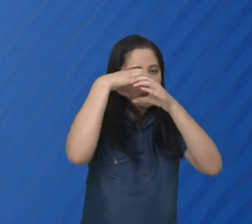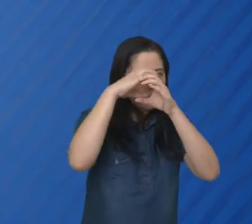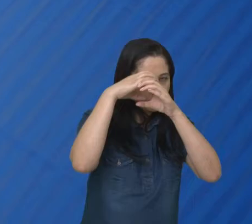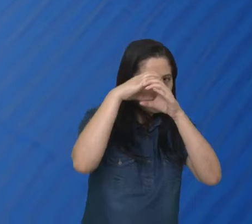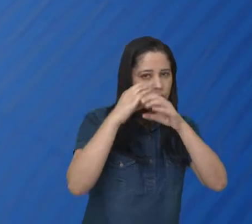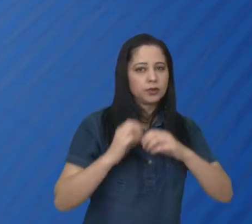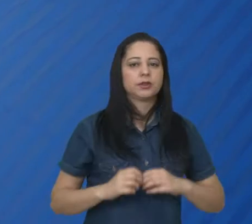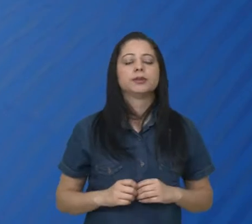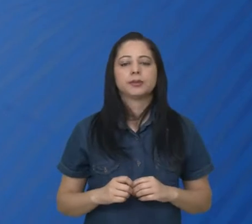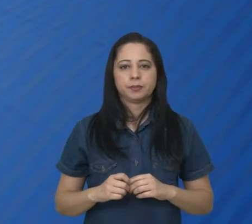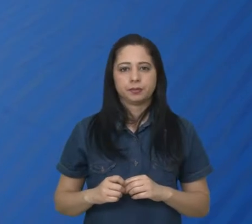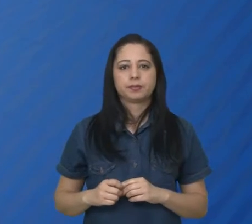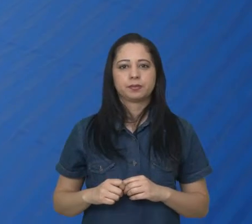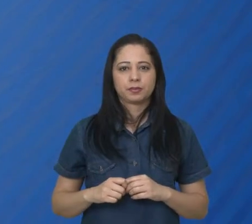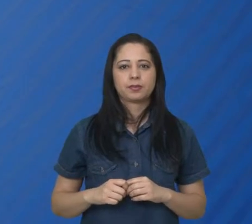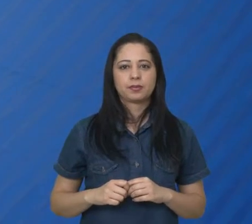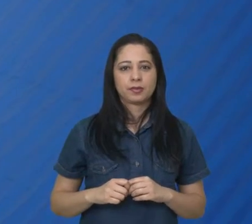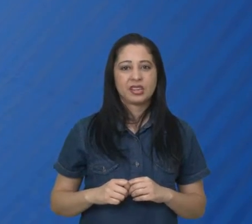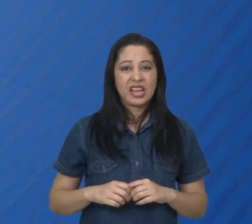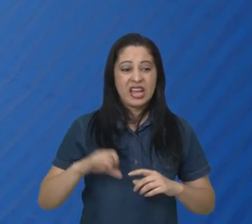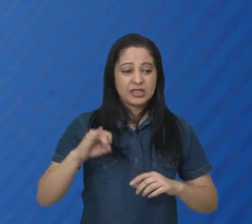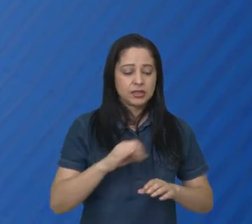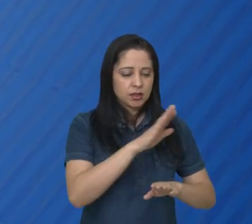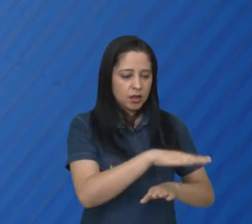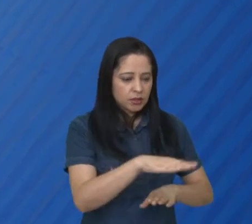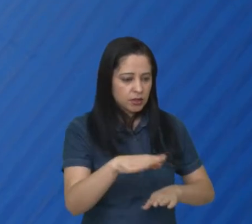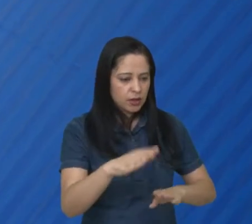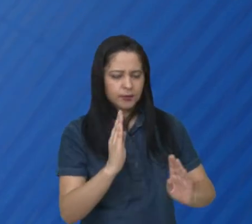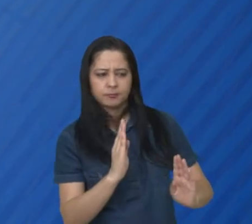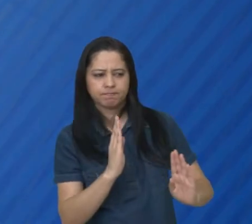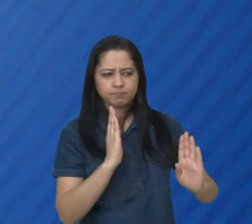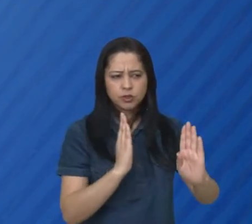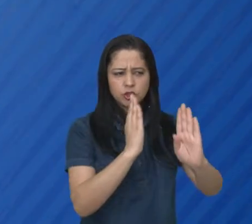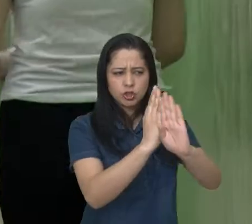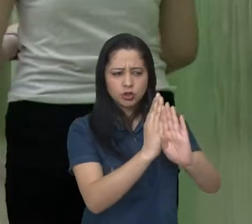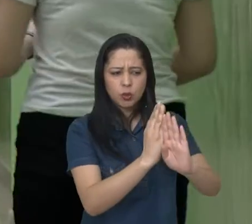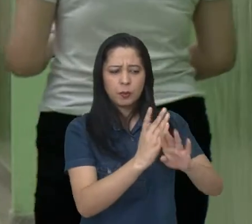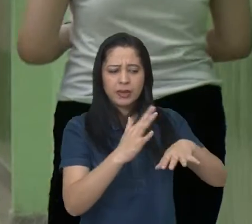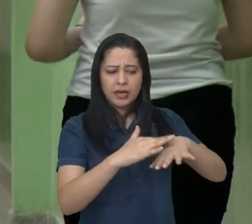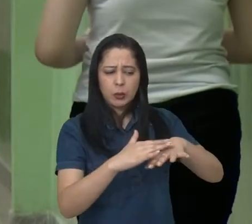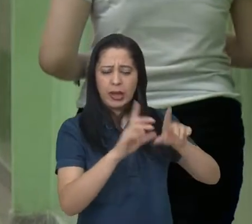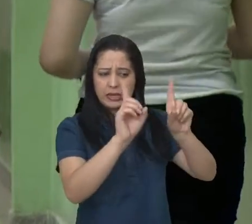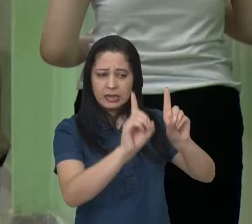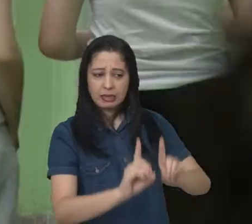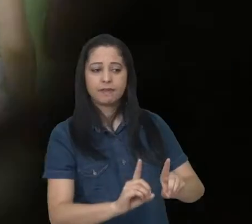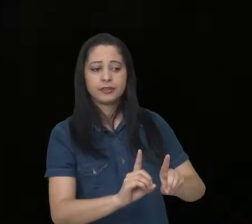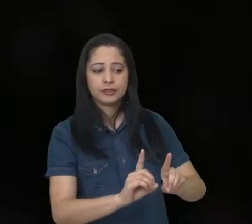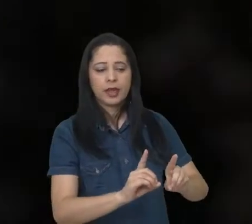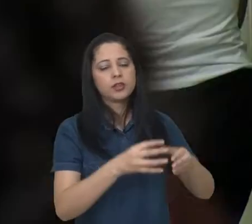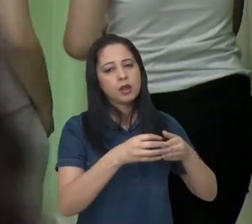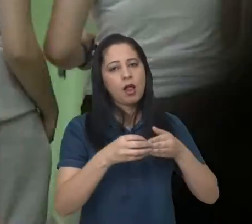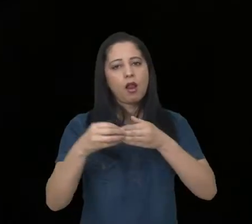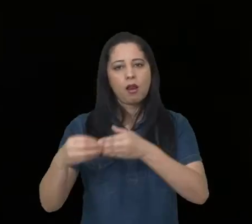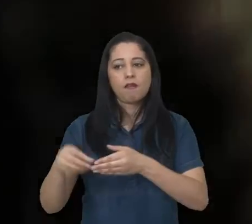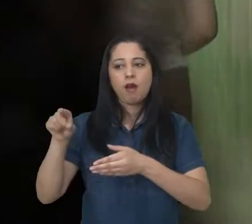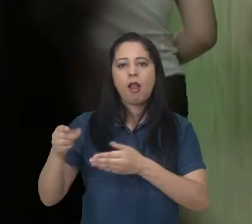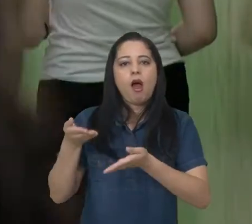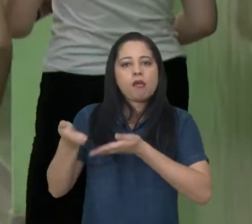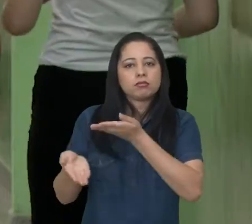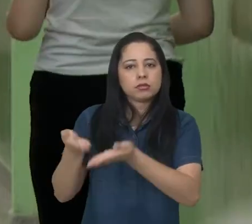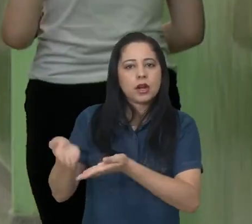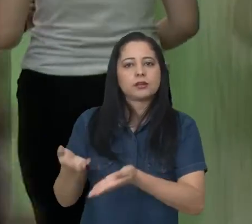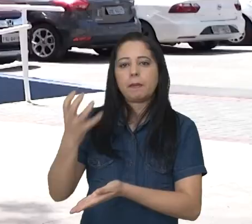de ouvido nos alunos matriculados na rede pública de ensino da cidade. Aqueles que posteriormente apresentarem